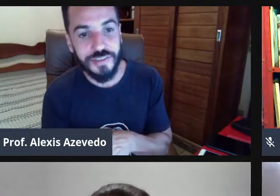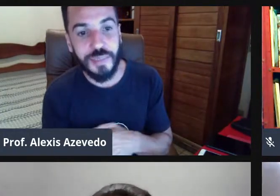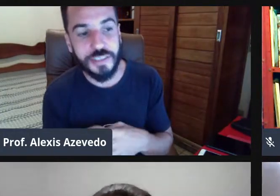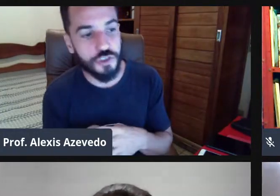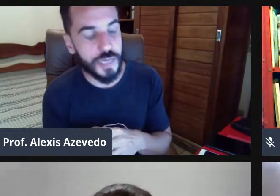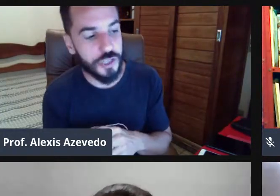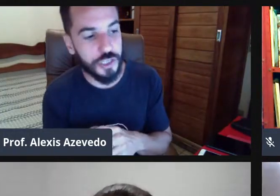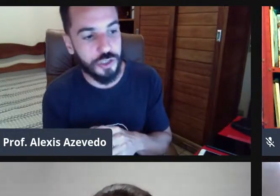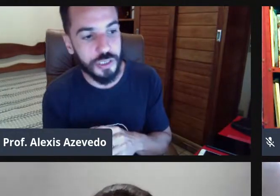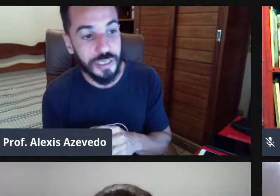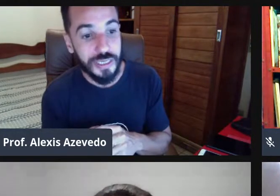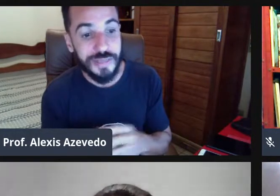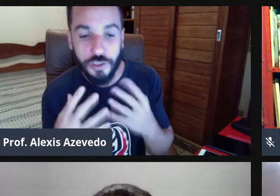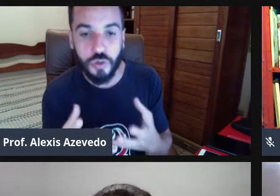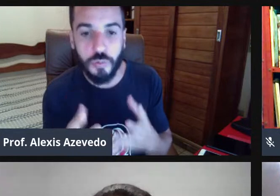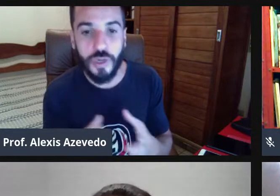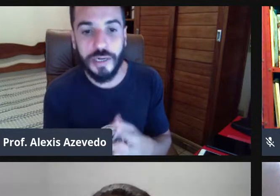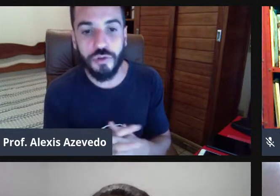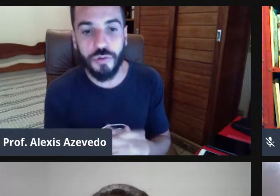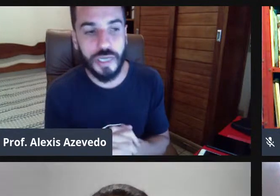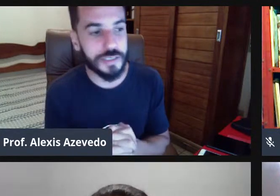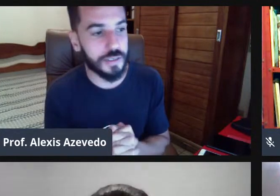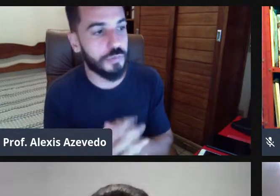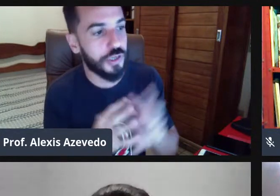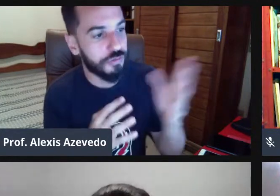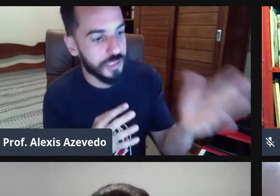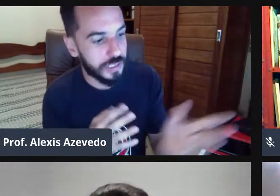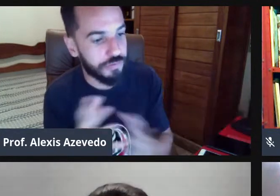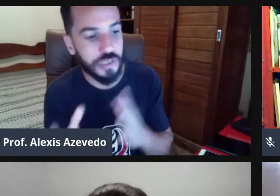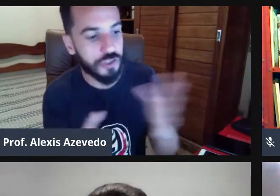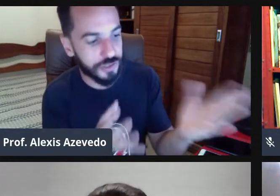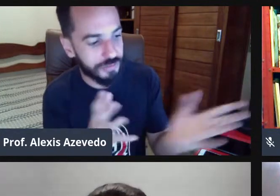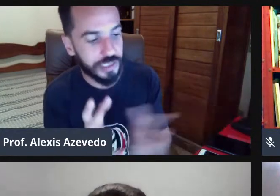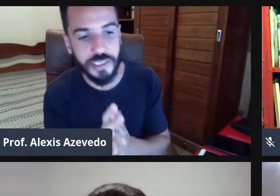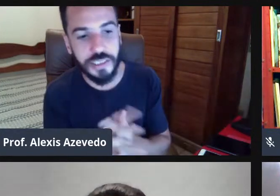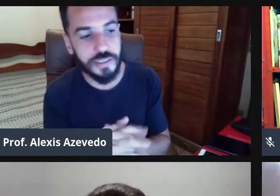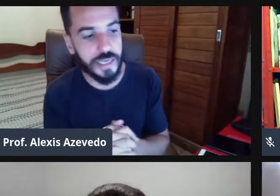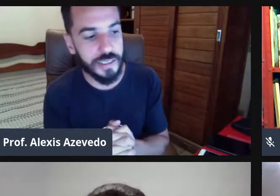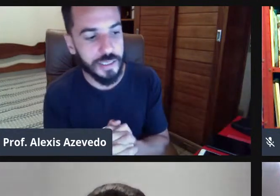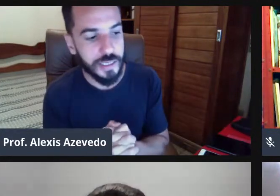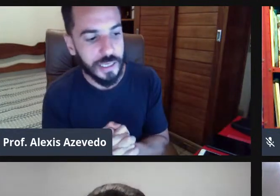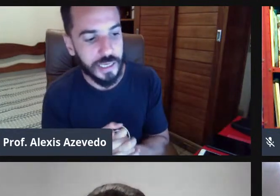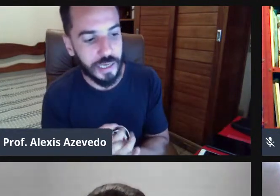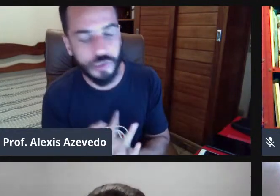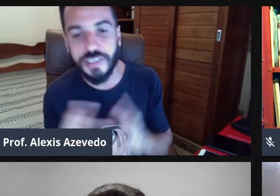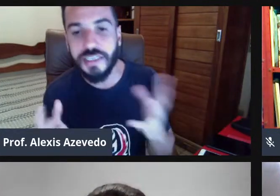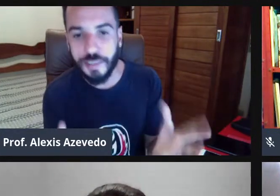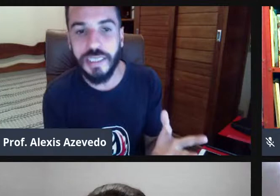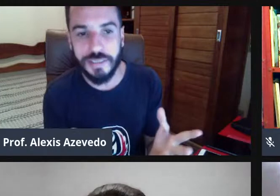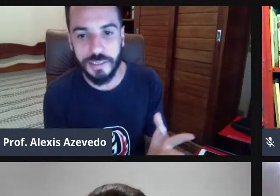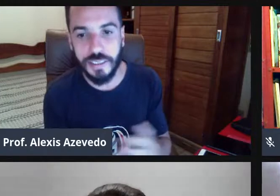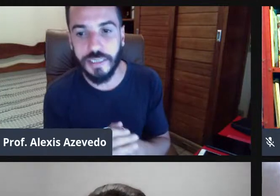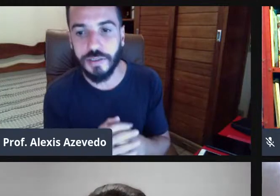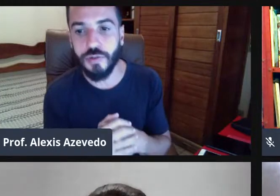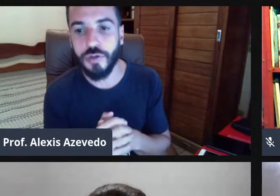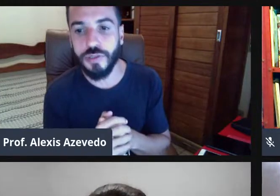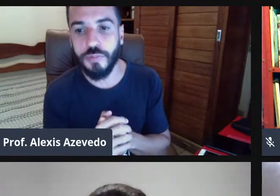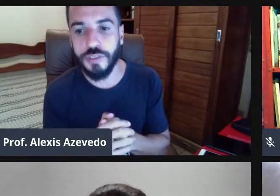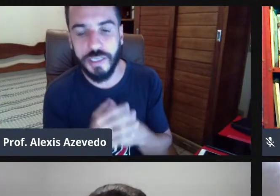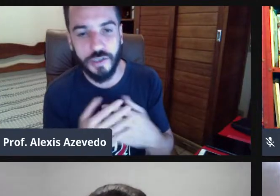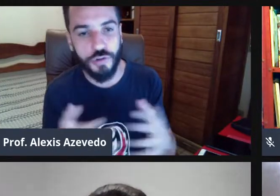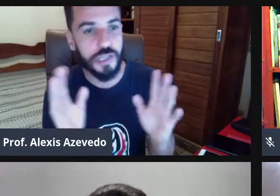Aprendendo. Vai servir bastante para a gente ter isso como um canal de comunicação, porque eu vi que a gente está vendo aí que tem. A coisa está estabelecida, né?